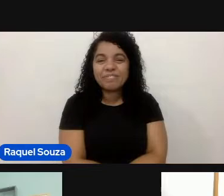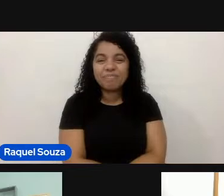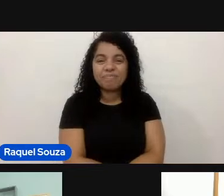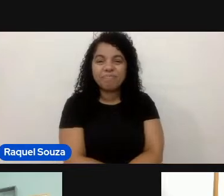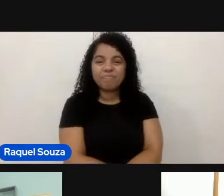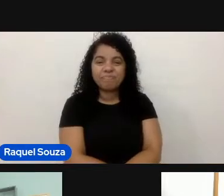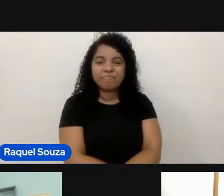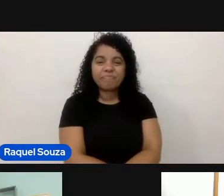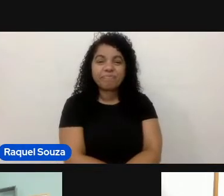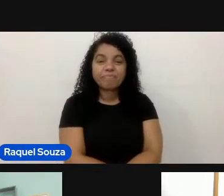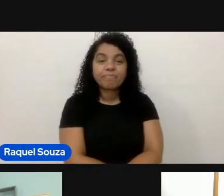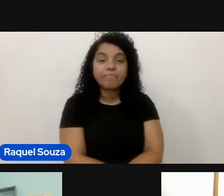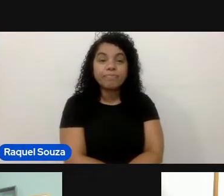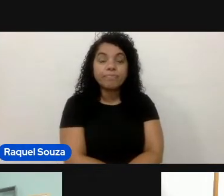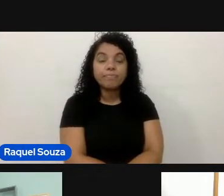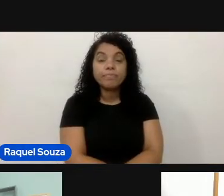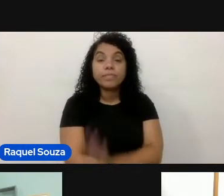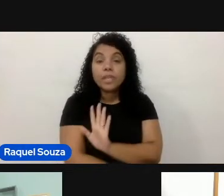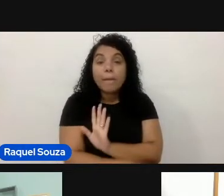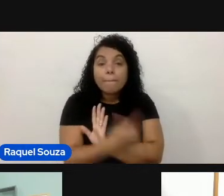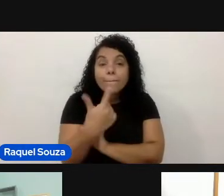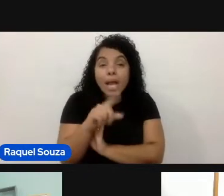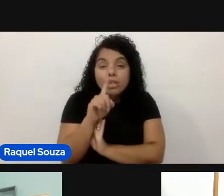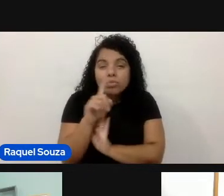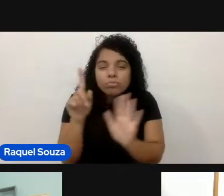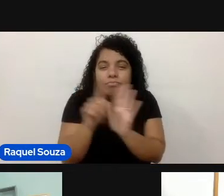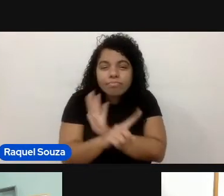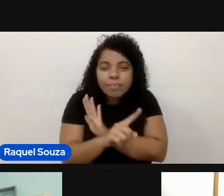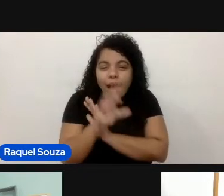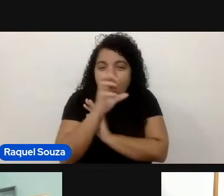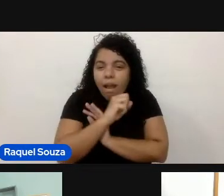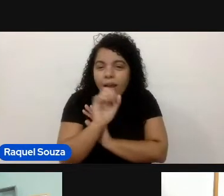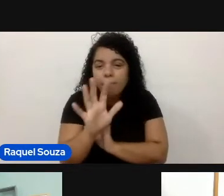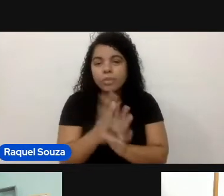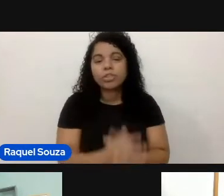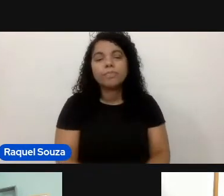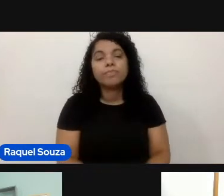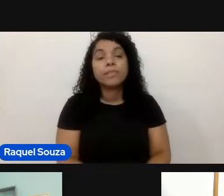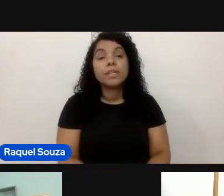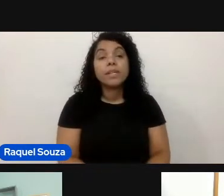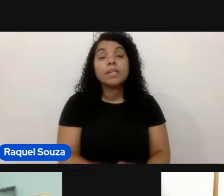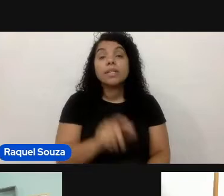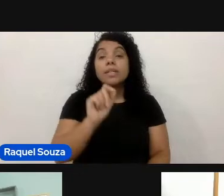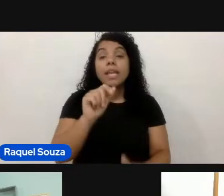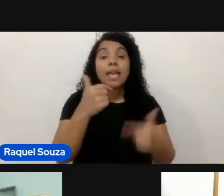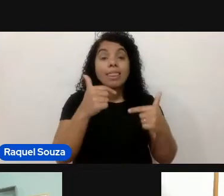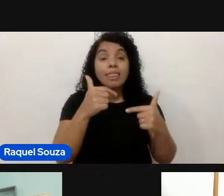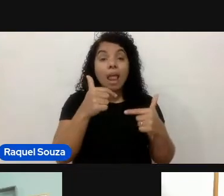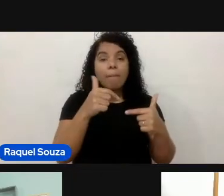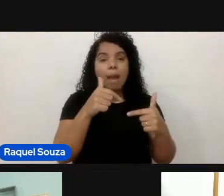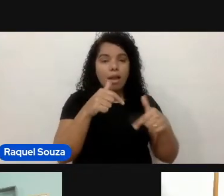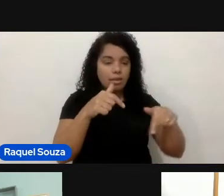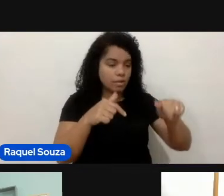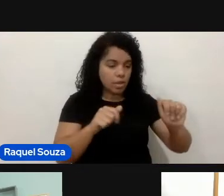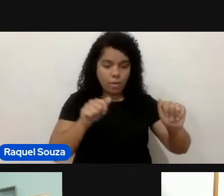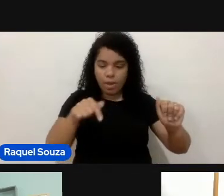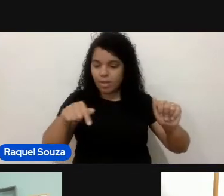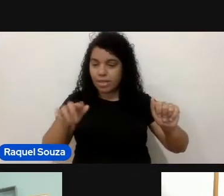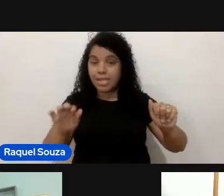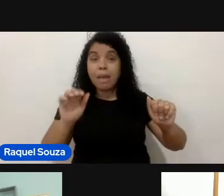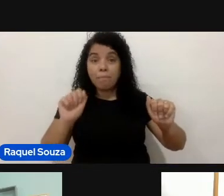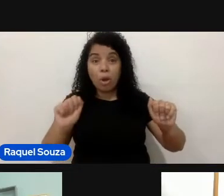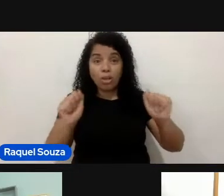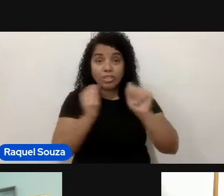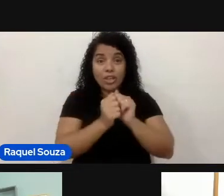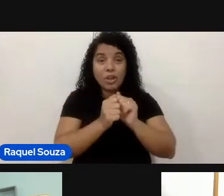Então, eu vou só fazer mais um aqui rapidinho. Que quem trabalha nas duas frentes seria um AQC? Eu achei